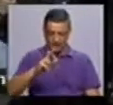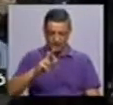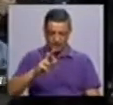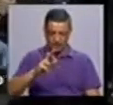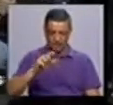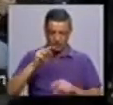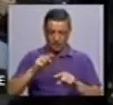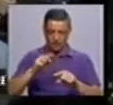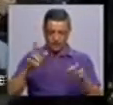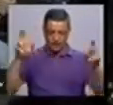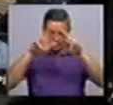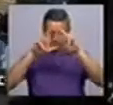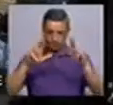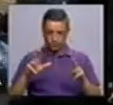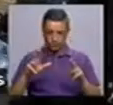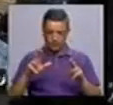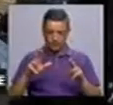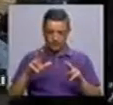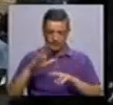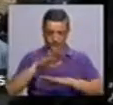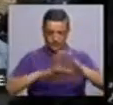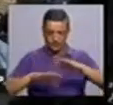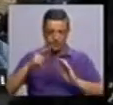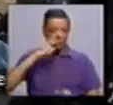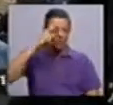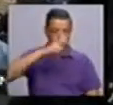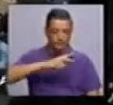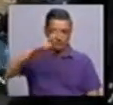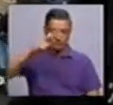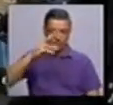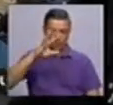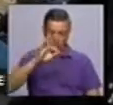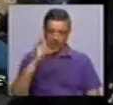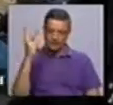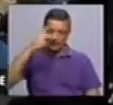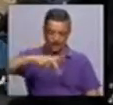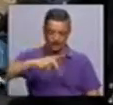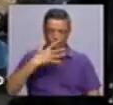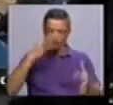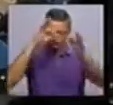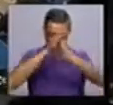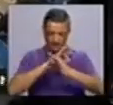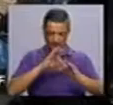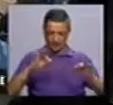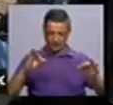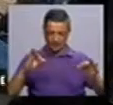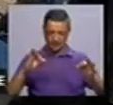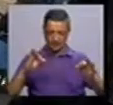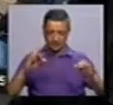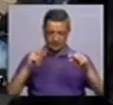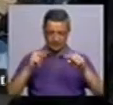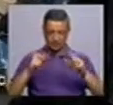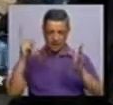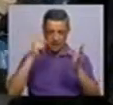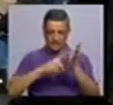Estação Espacial Internacional, e isto é uma viagem 4K absolutamente deliciosa, que vai desde os